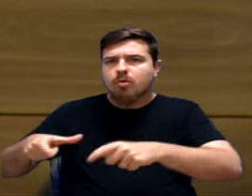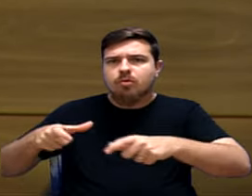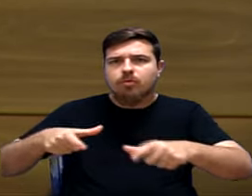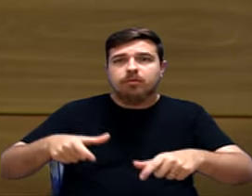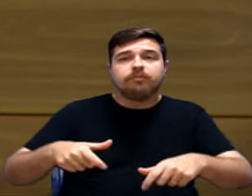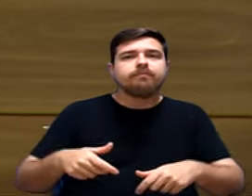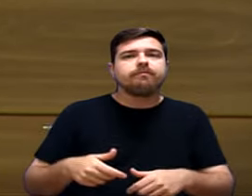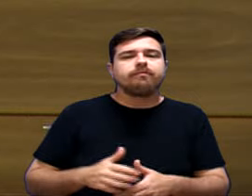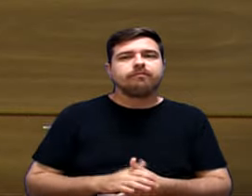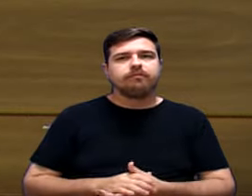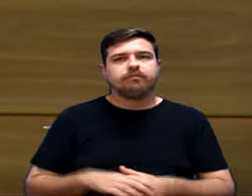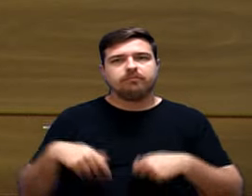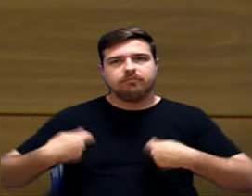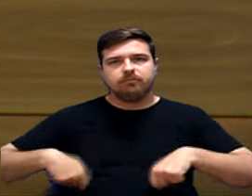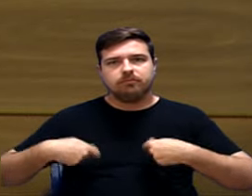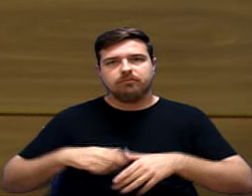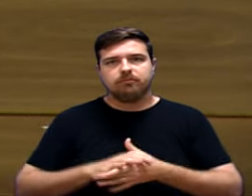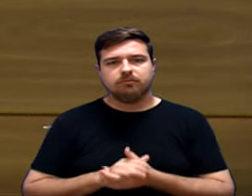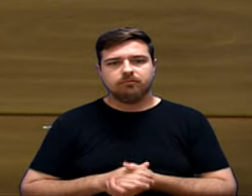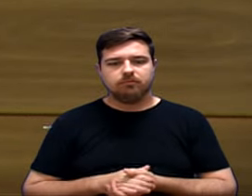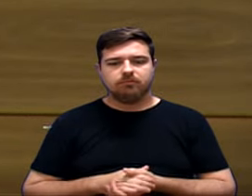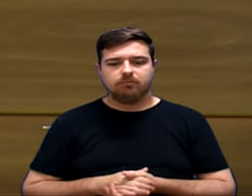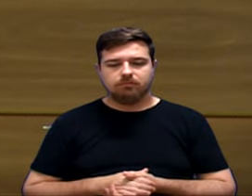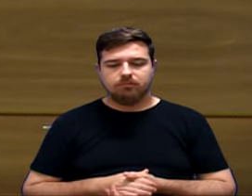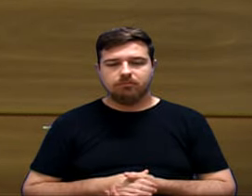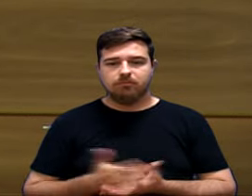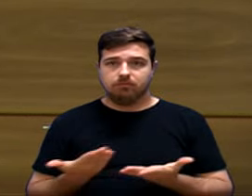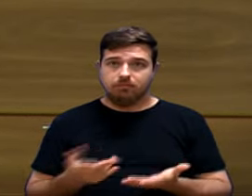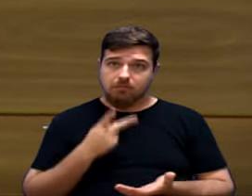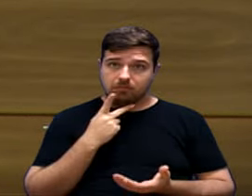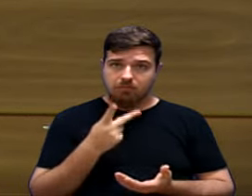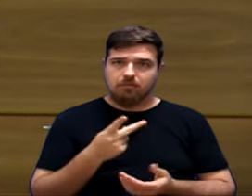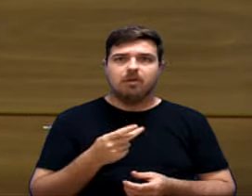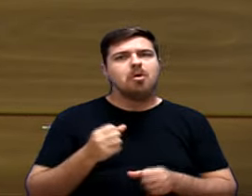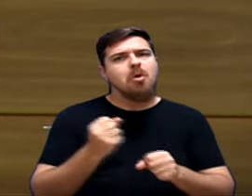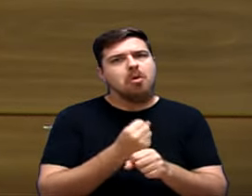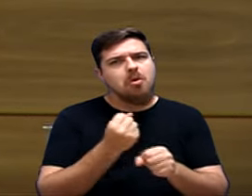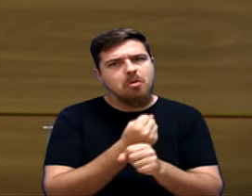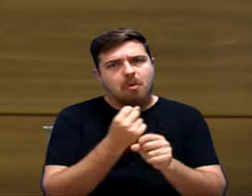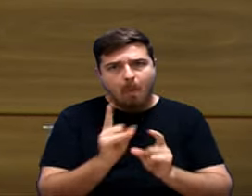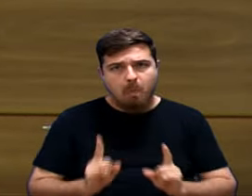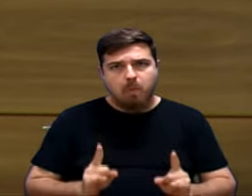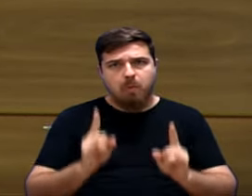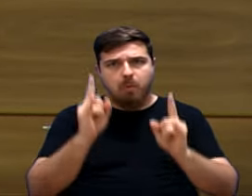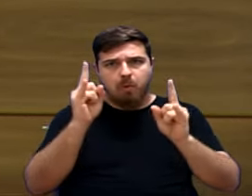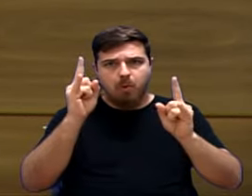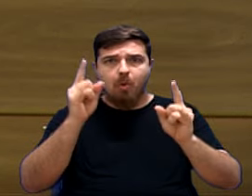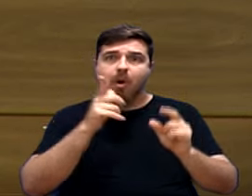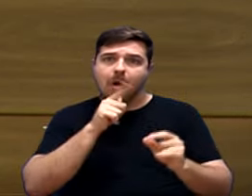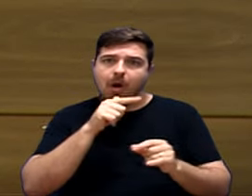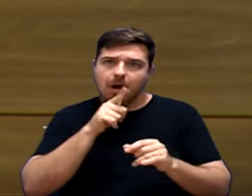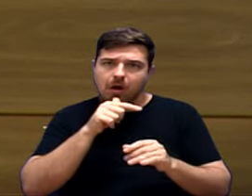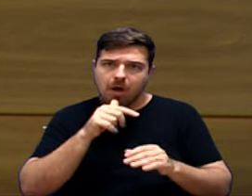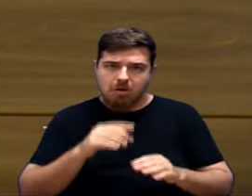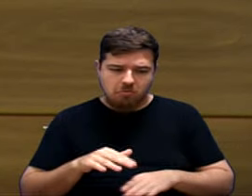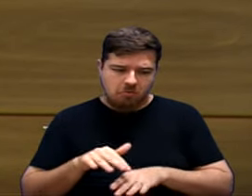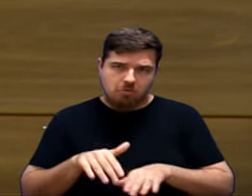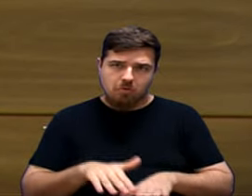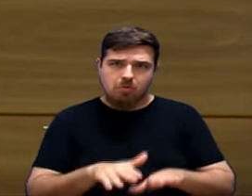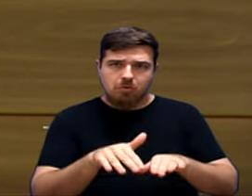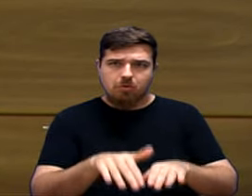Não tudo bem mas o senhor o senhor o senhor tá querendo dizer que foram construindo prédios em cima de do córrego é isso que